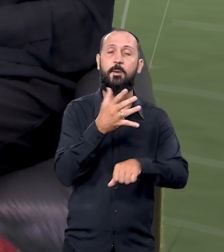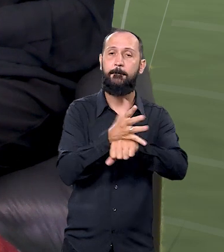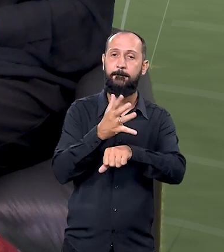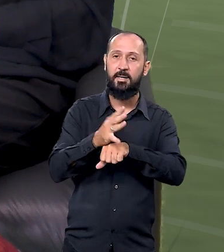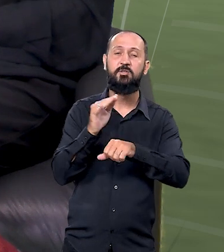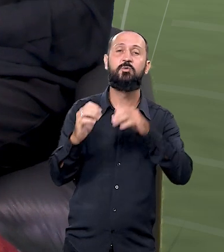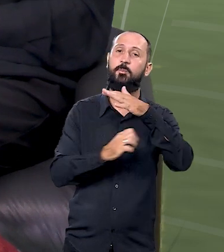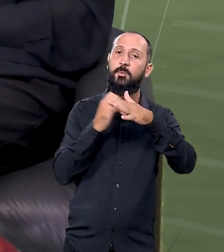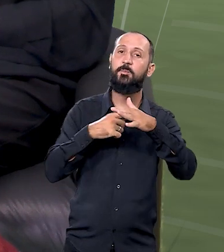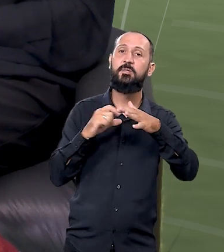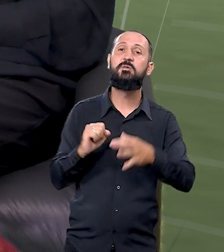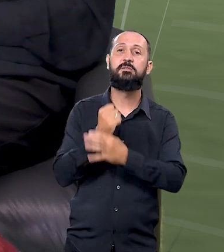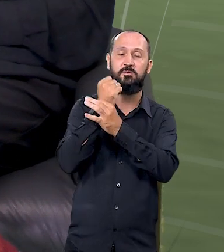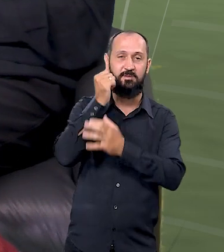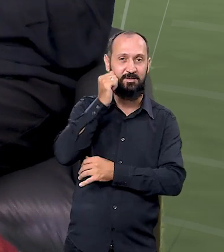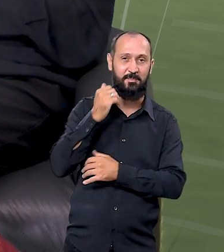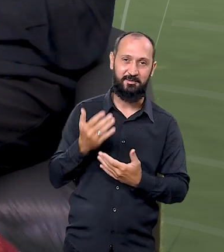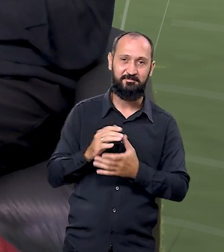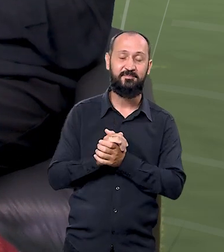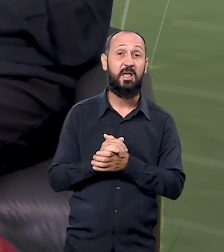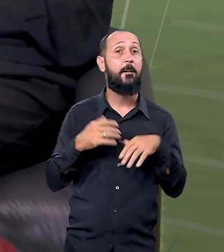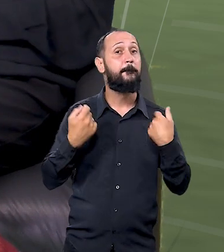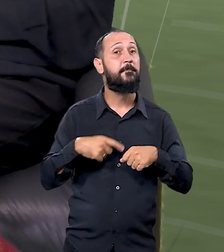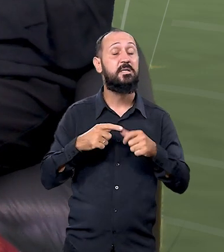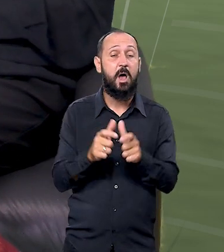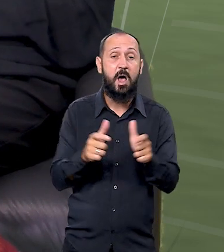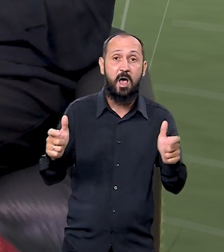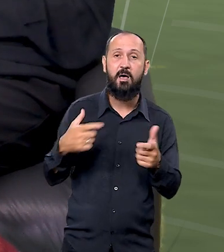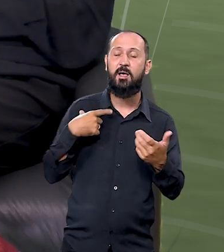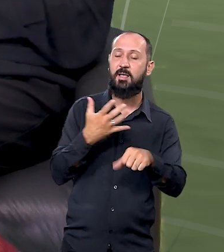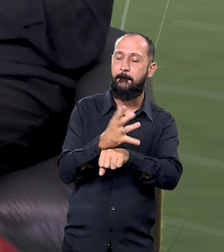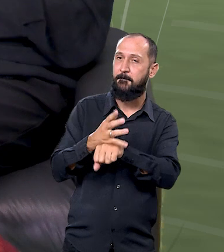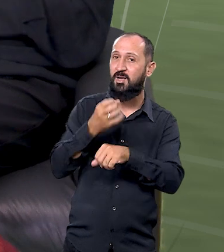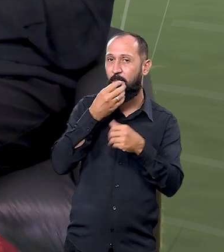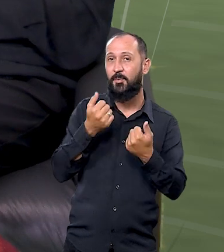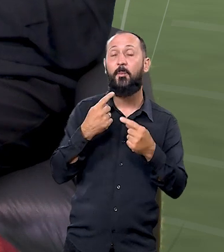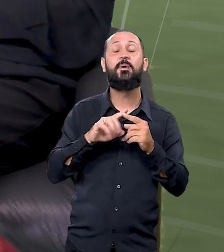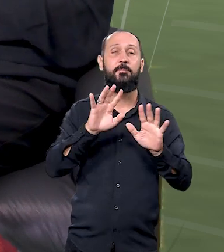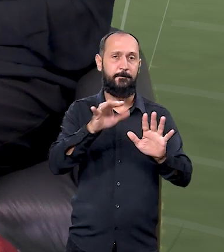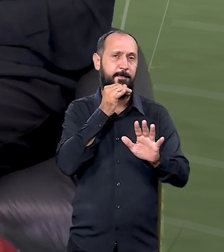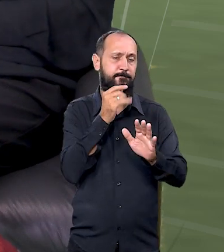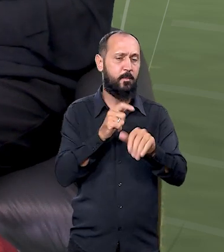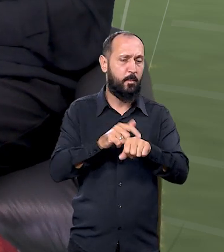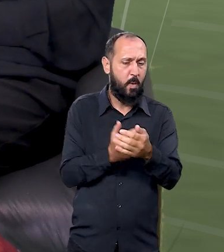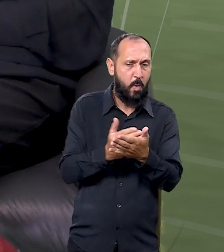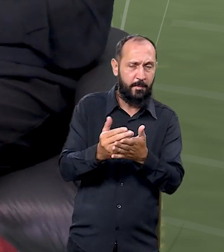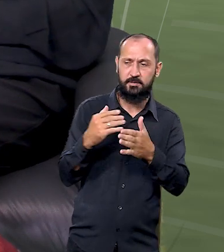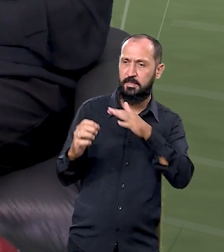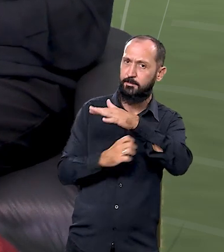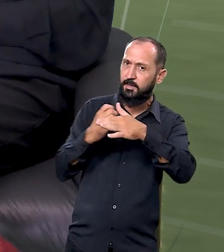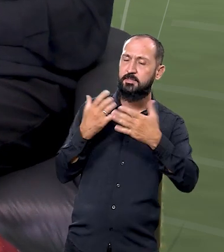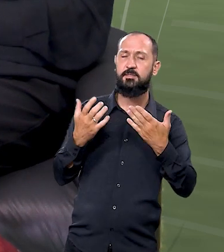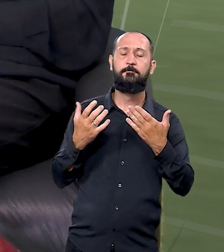boas práticas, e porque, assim, a partir do momento que as empresas, né, públicas e privadas tiverem esse comprometimento,